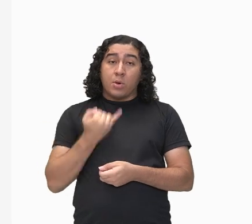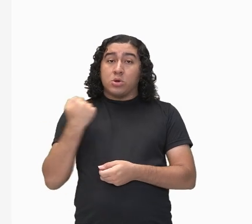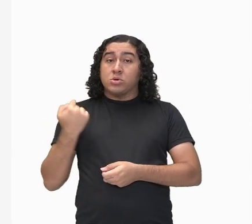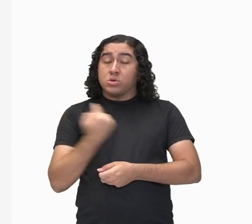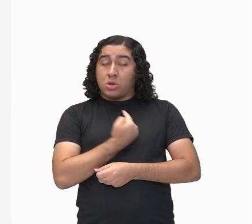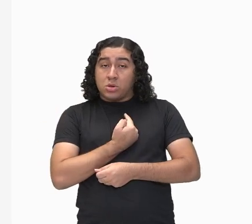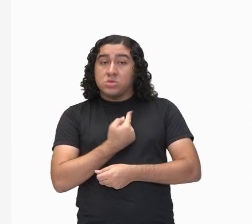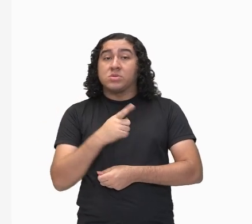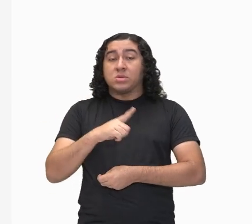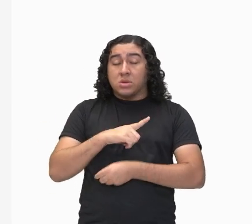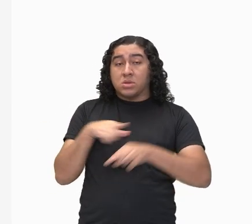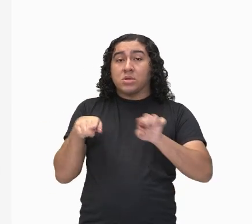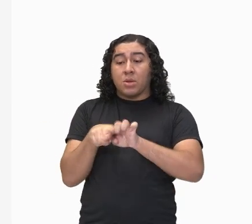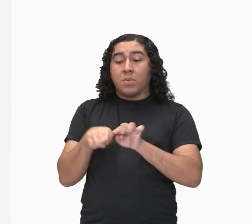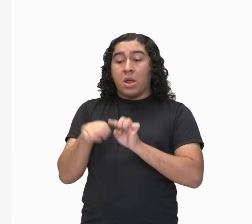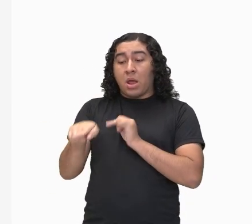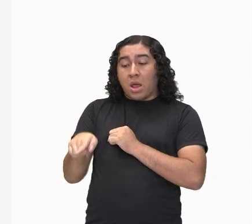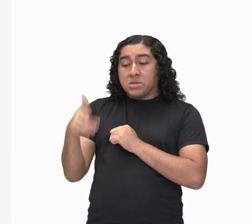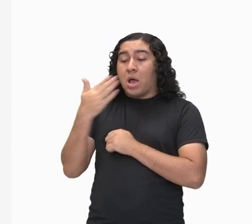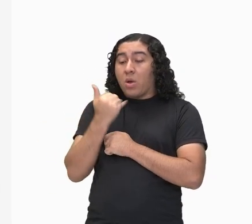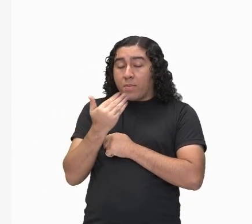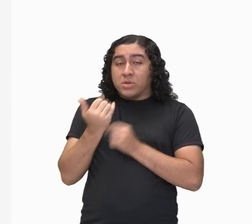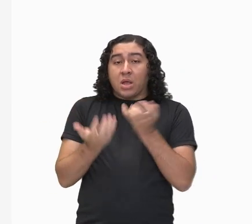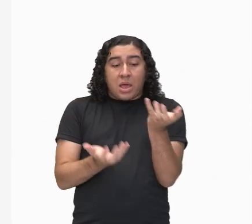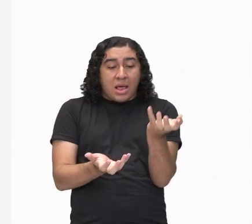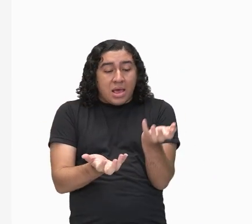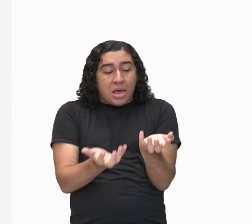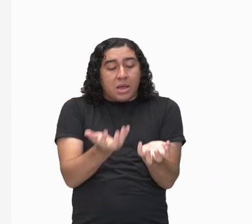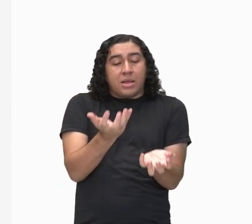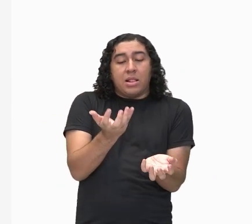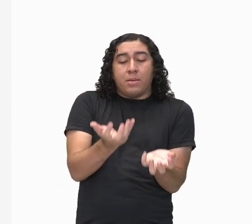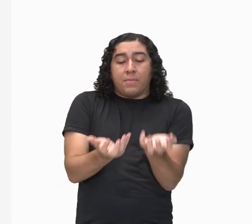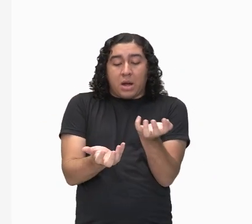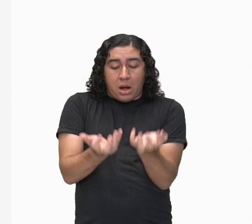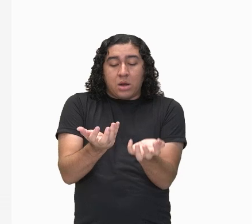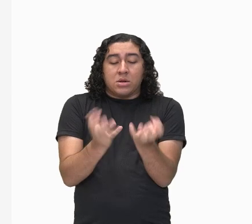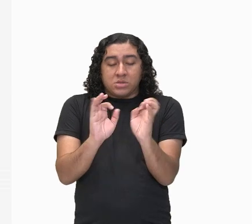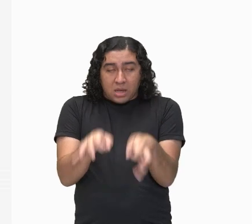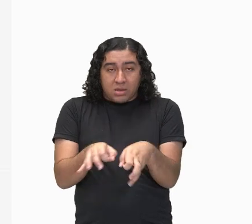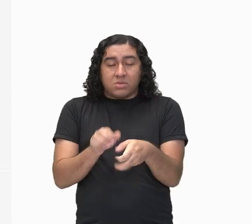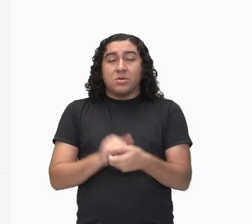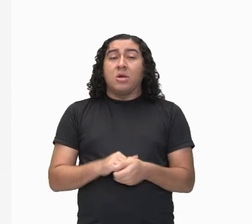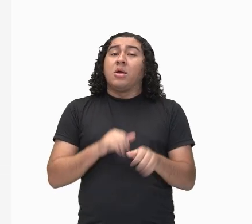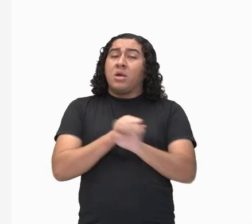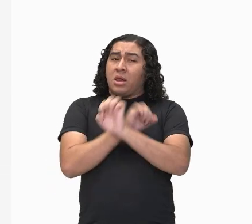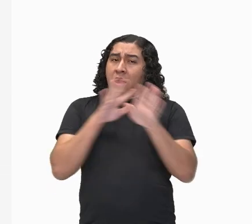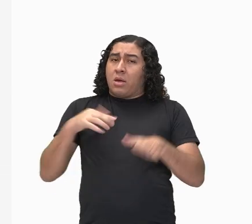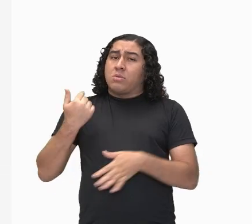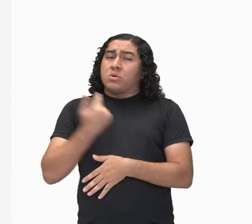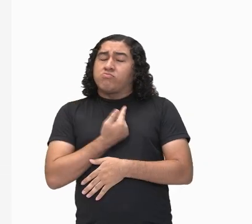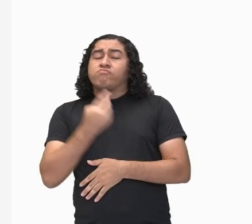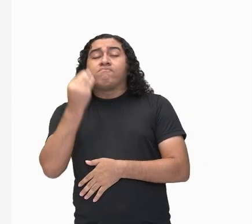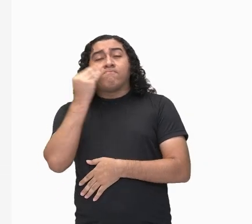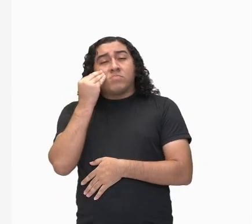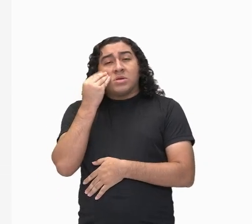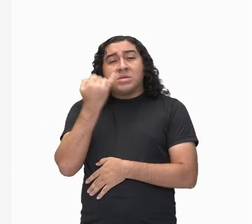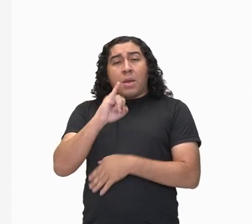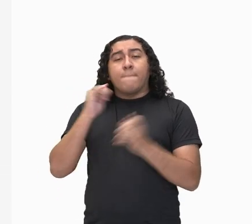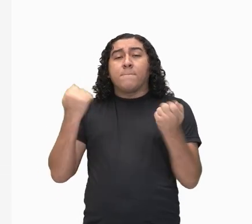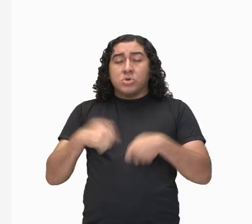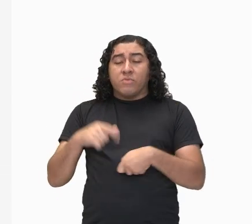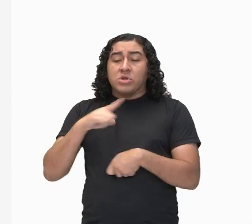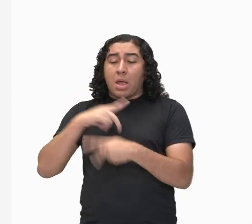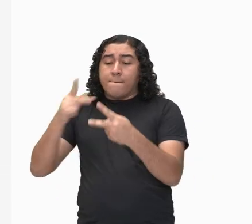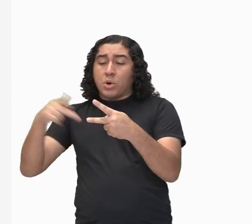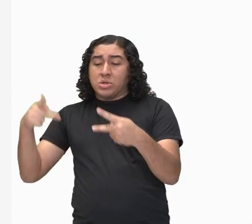ter também essa alimentação balanceada, né? Claro que a gente vai tentar consumir um nível maior de proteínas,